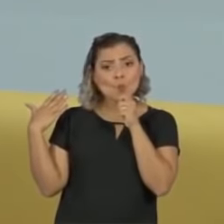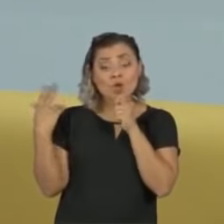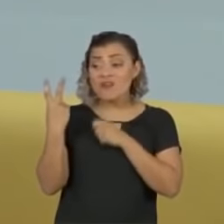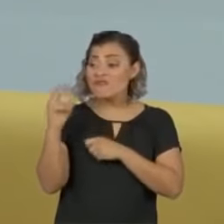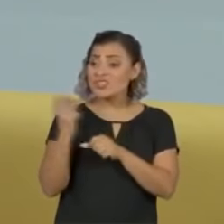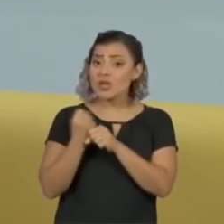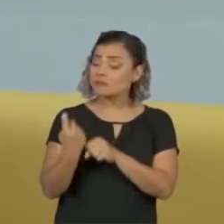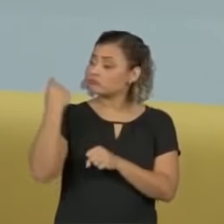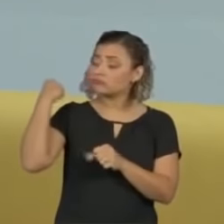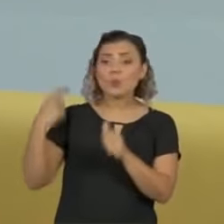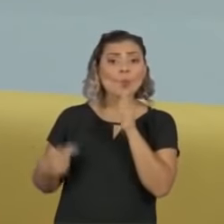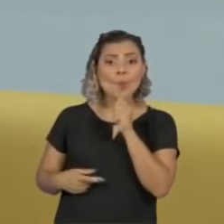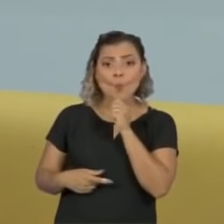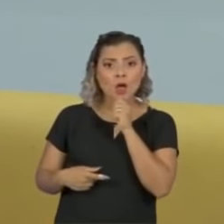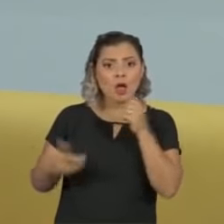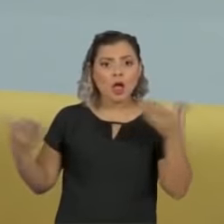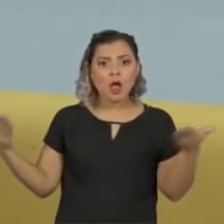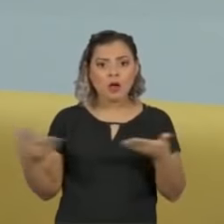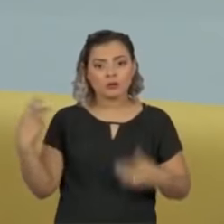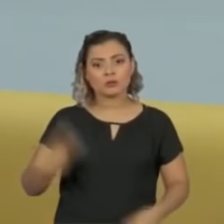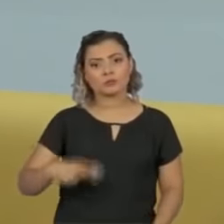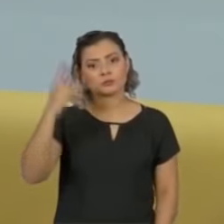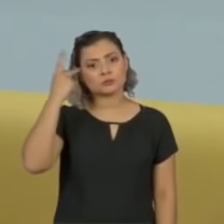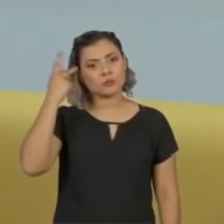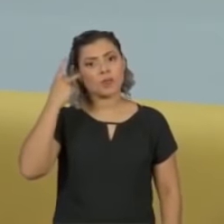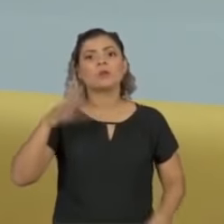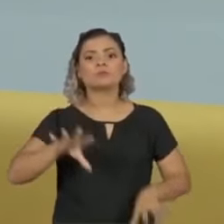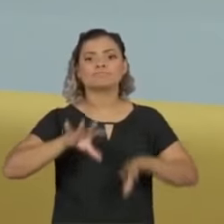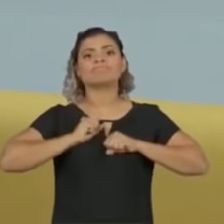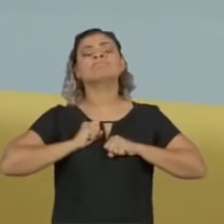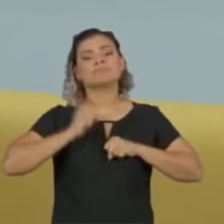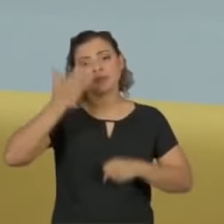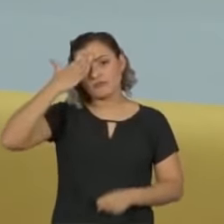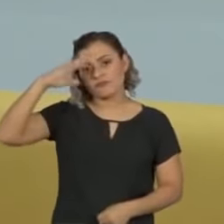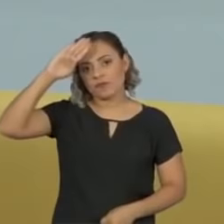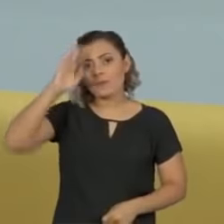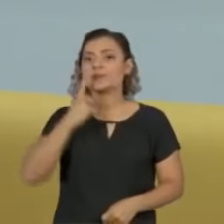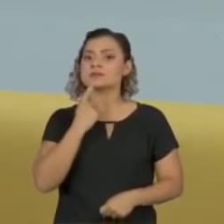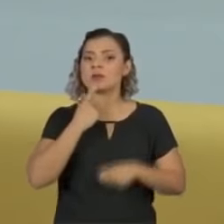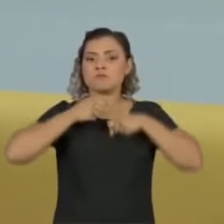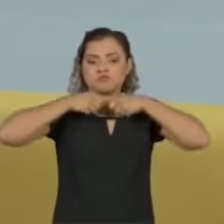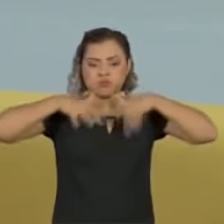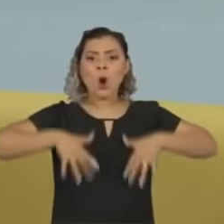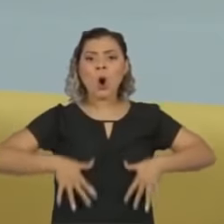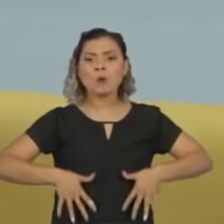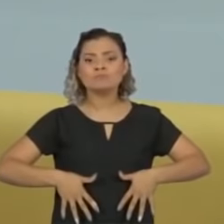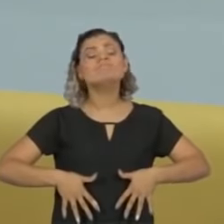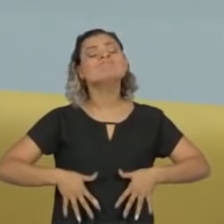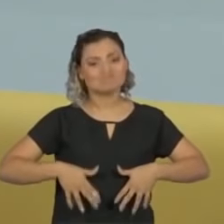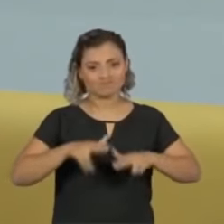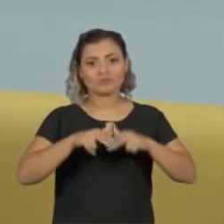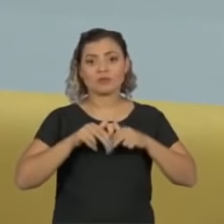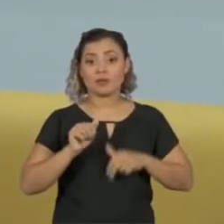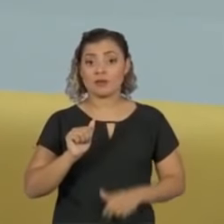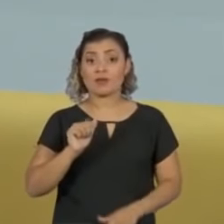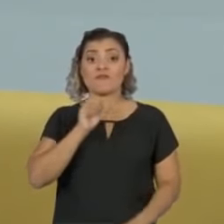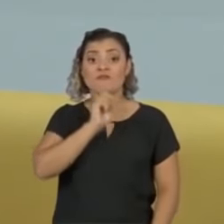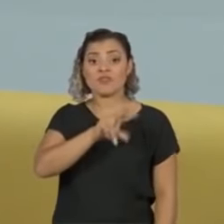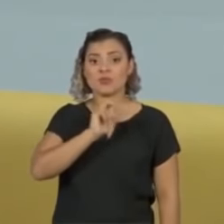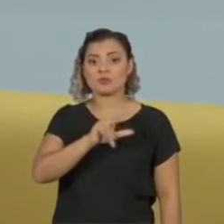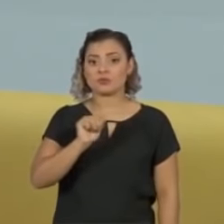20 anos faz uma vítima em São Paulo. É a chamada febre hemorrágica, que é causada pelo